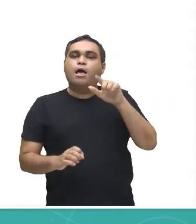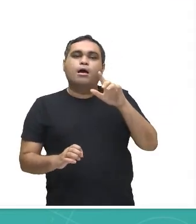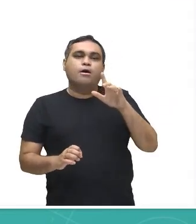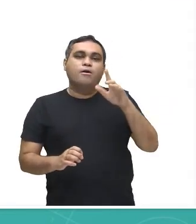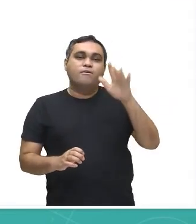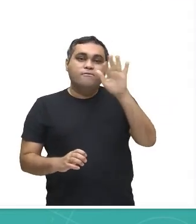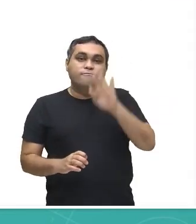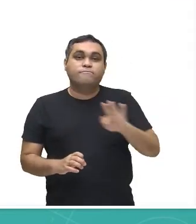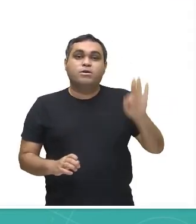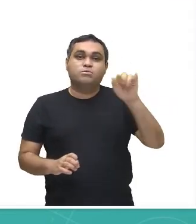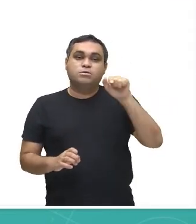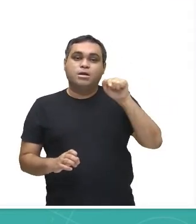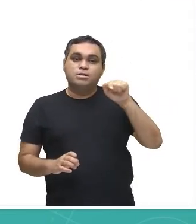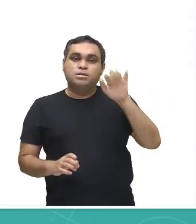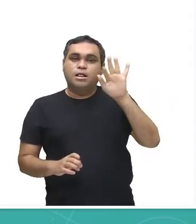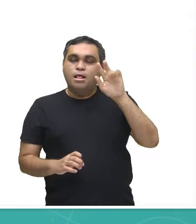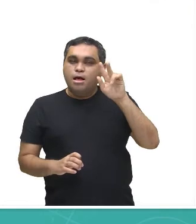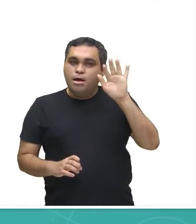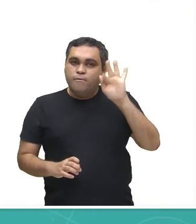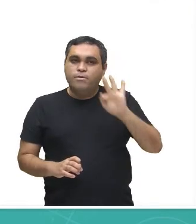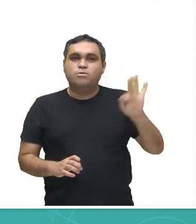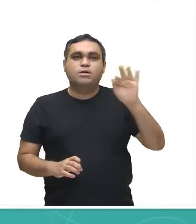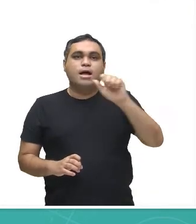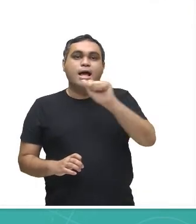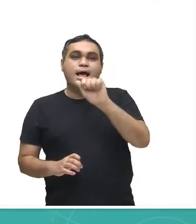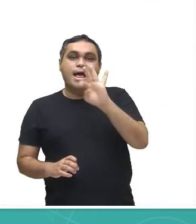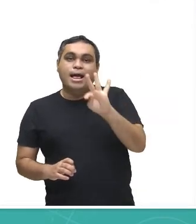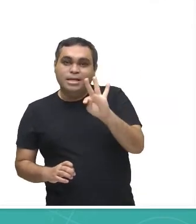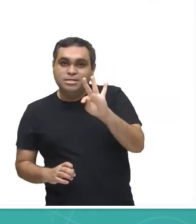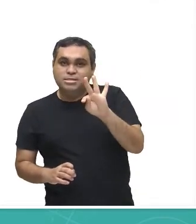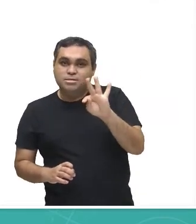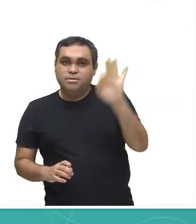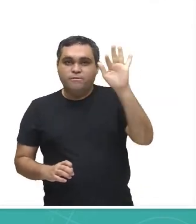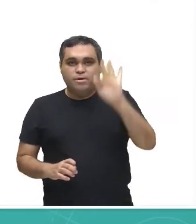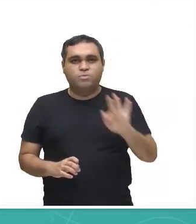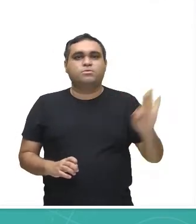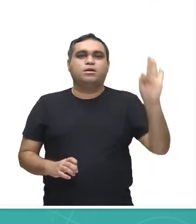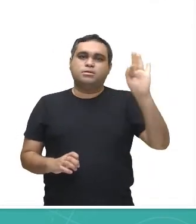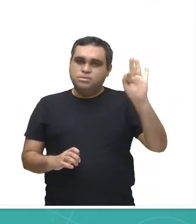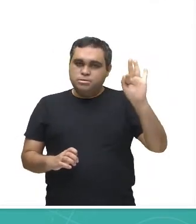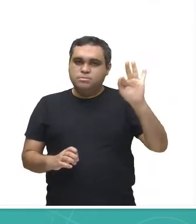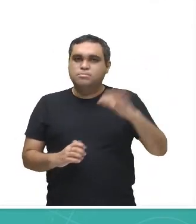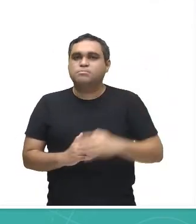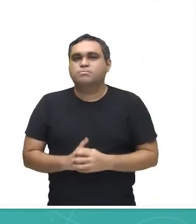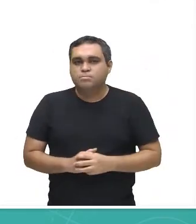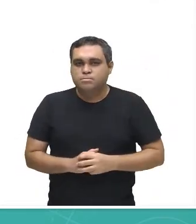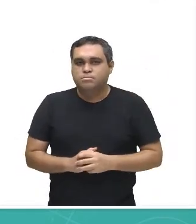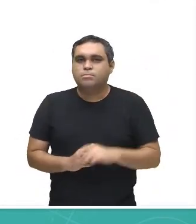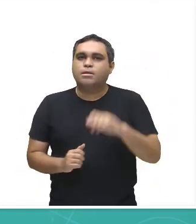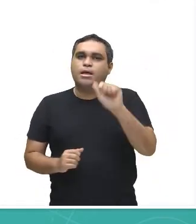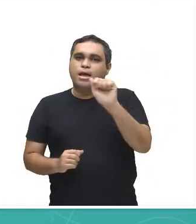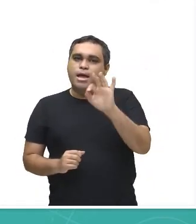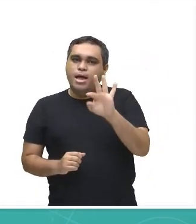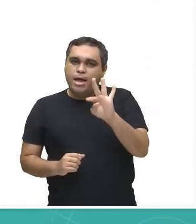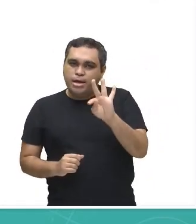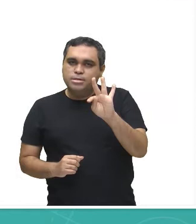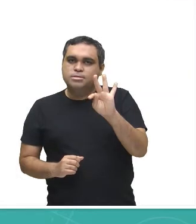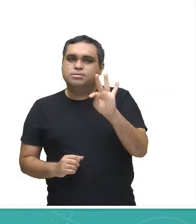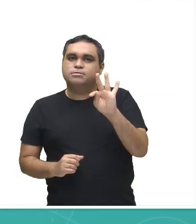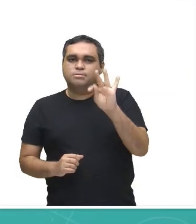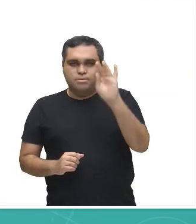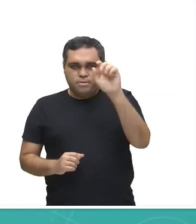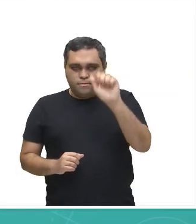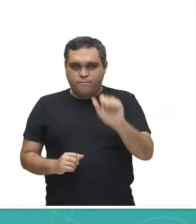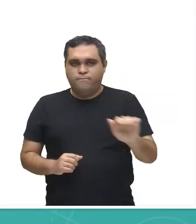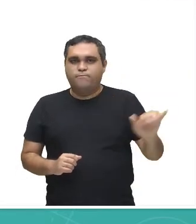university. Então, ela estuda engenharia na universidade. Esse at, na, aqui